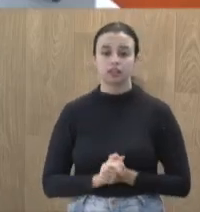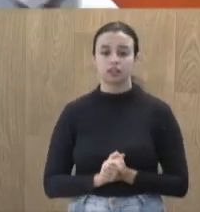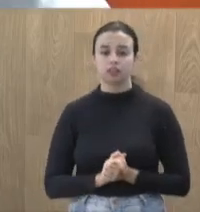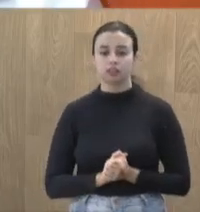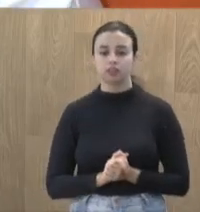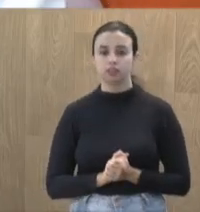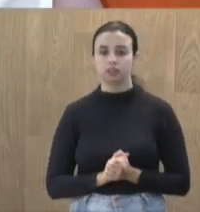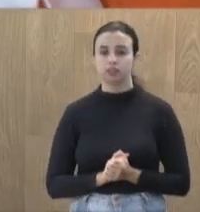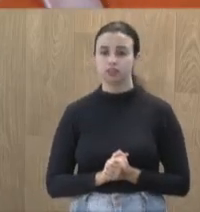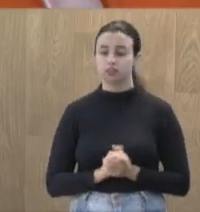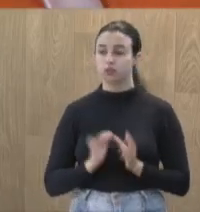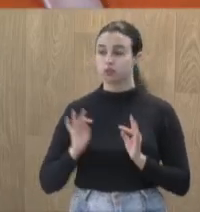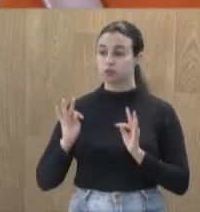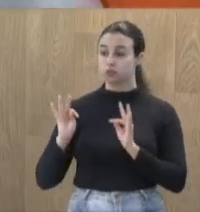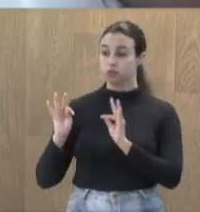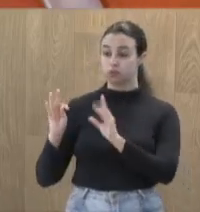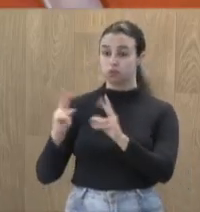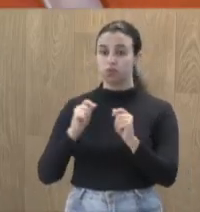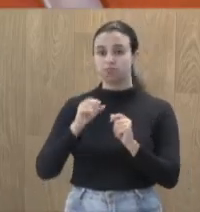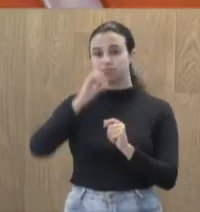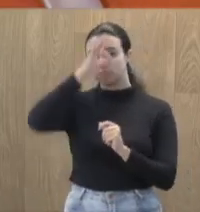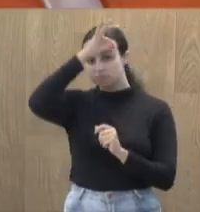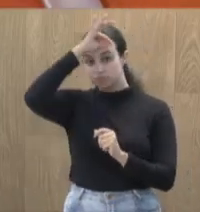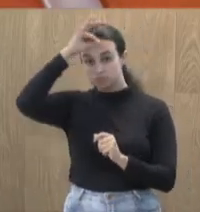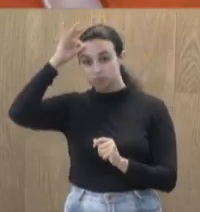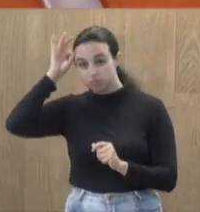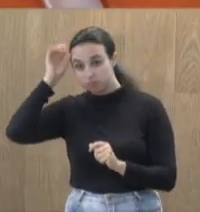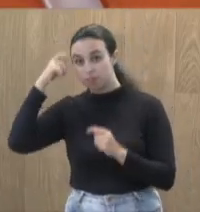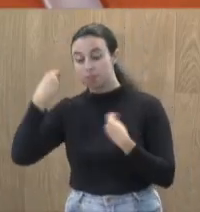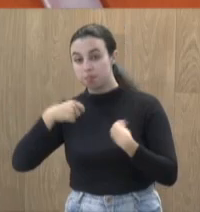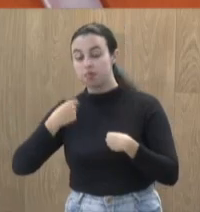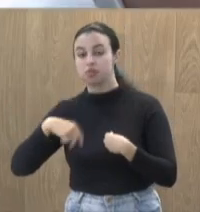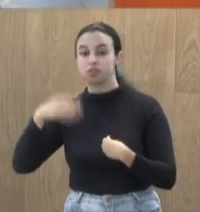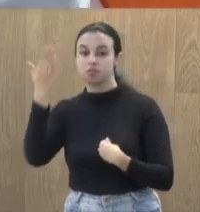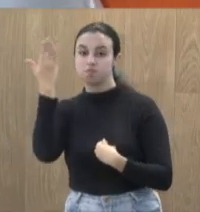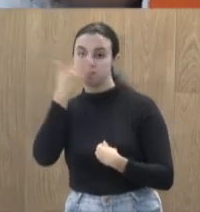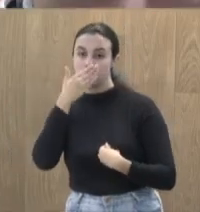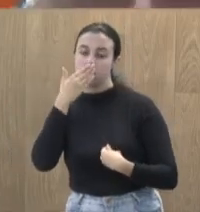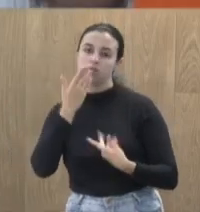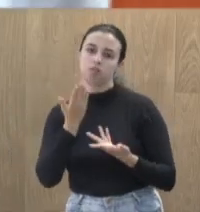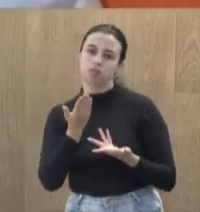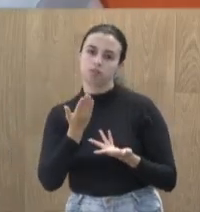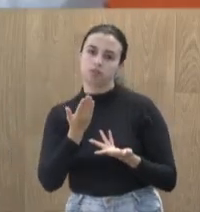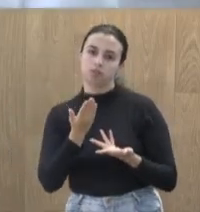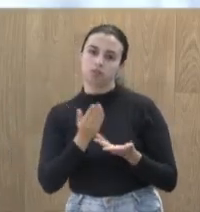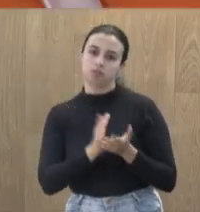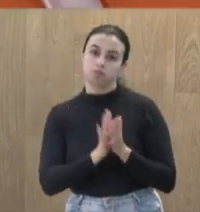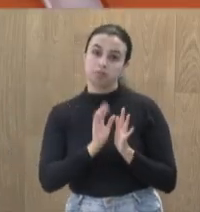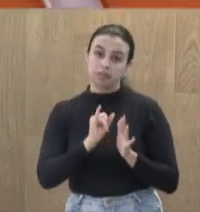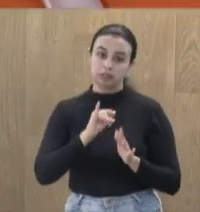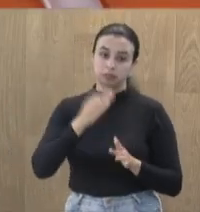Todo mundo é inocente até que se prove o contrário. Mas até que não prove, todos são.